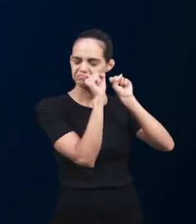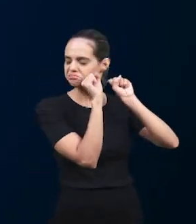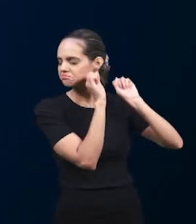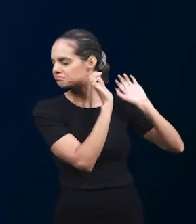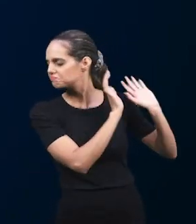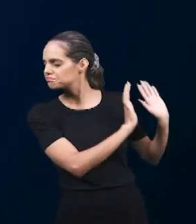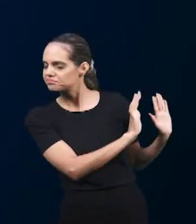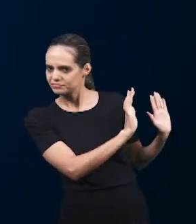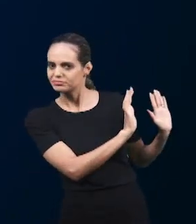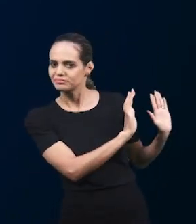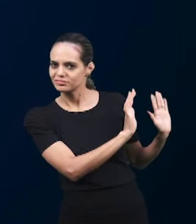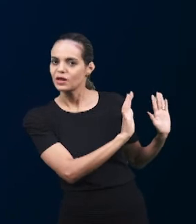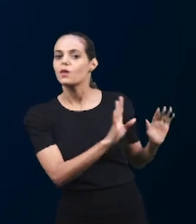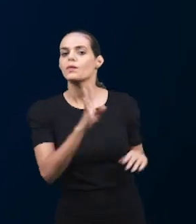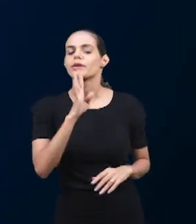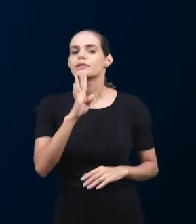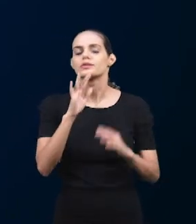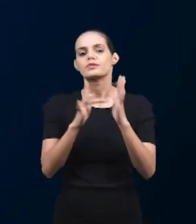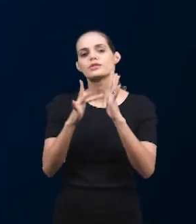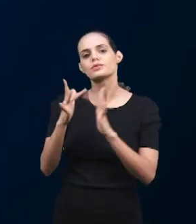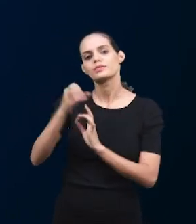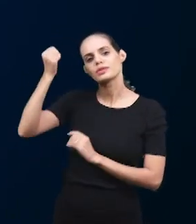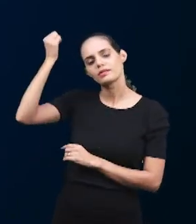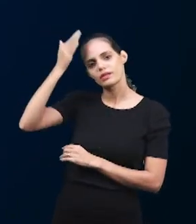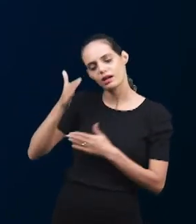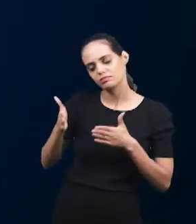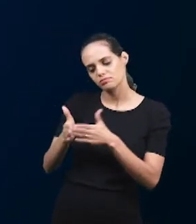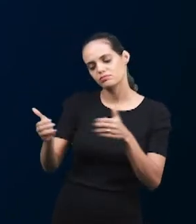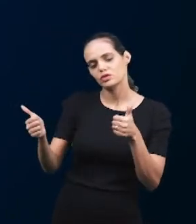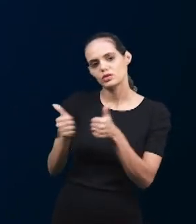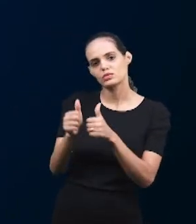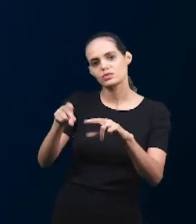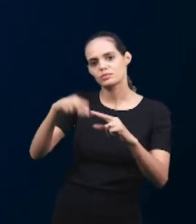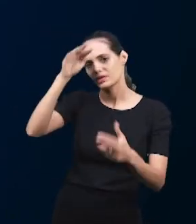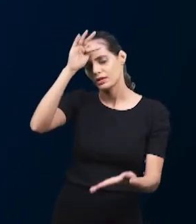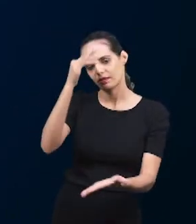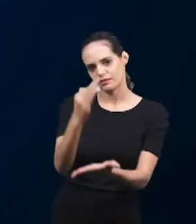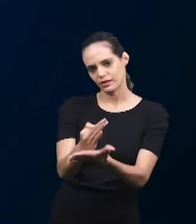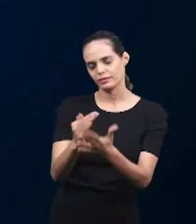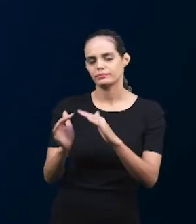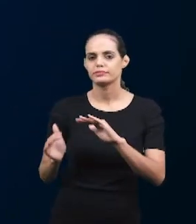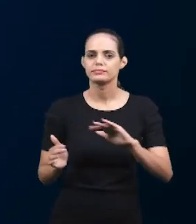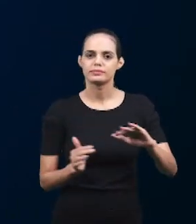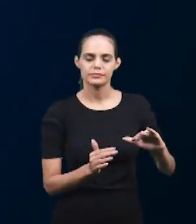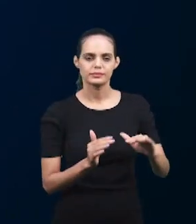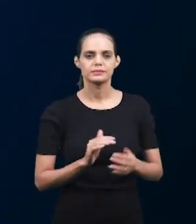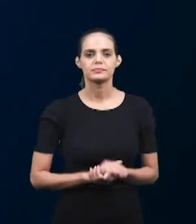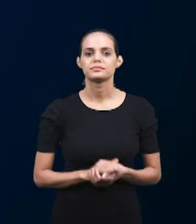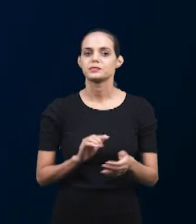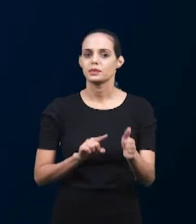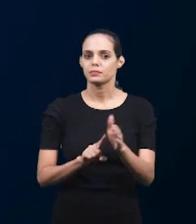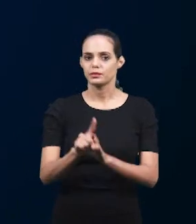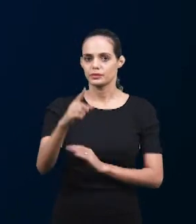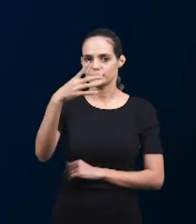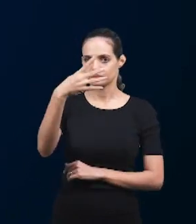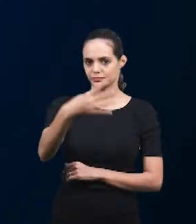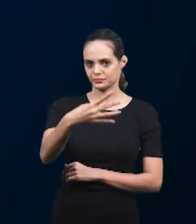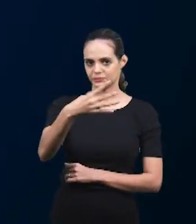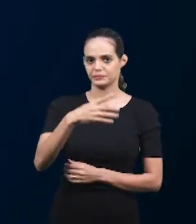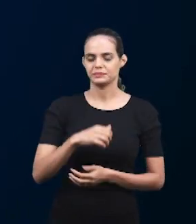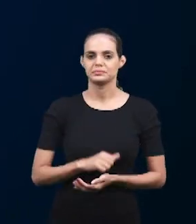pelo caminho, alcançando salvação através da sua fé. Hoje eu vim responder aqui a pergunta da questão